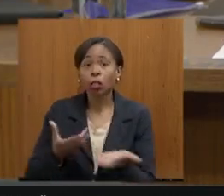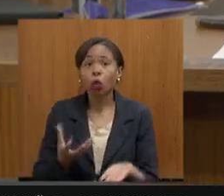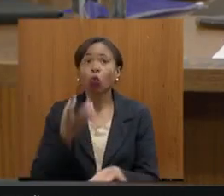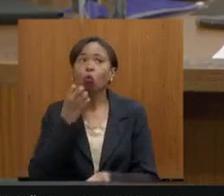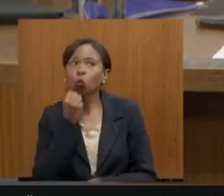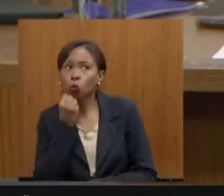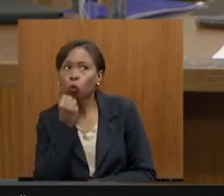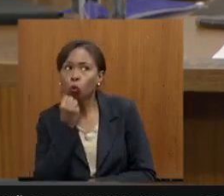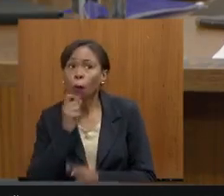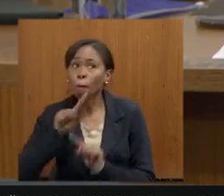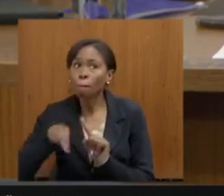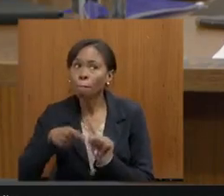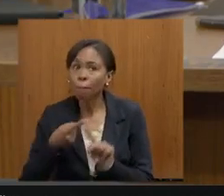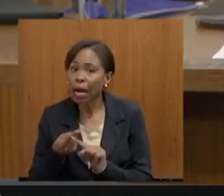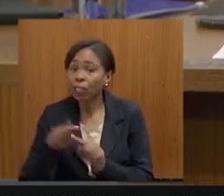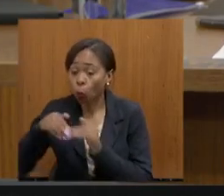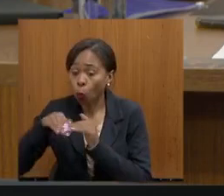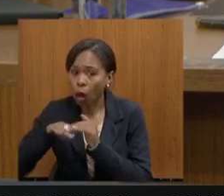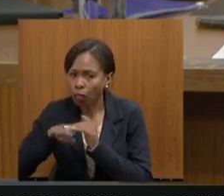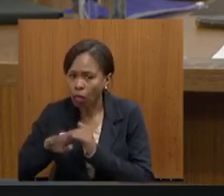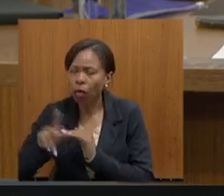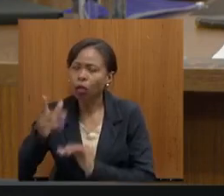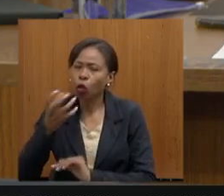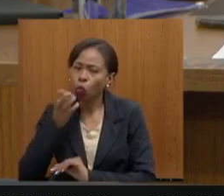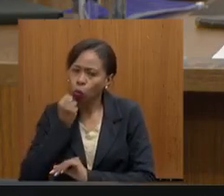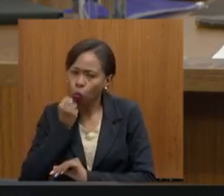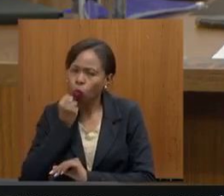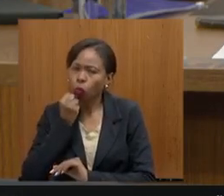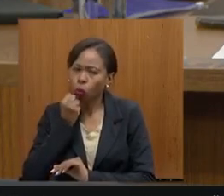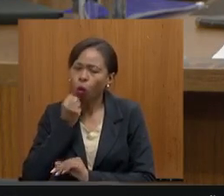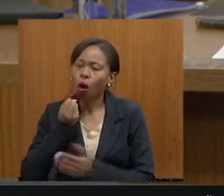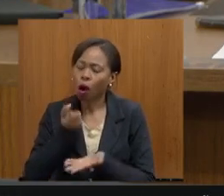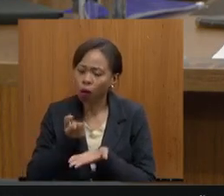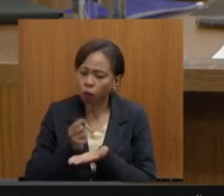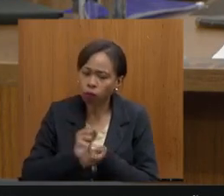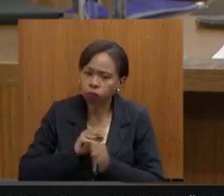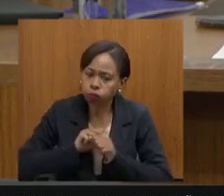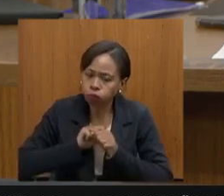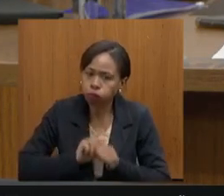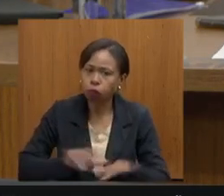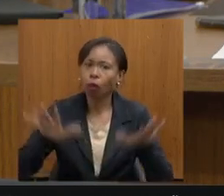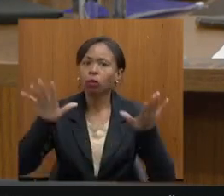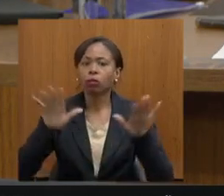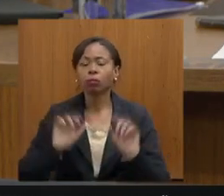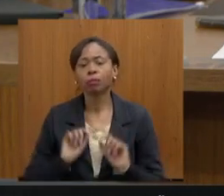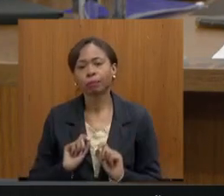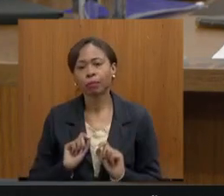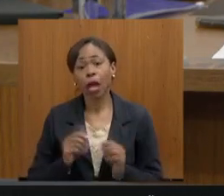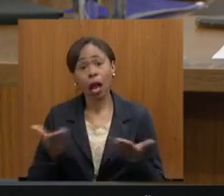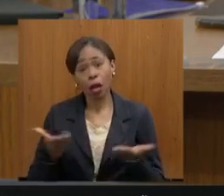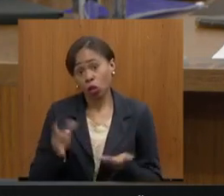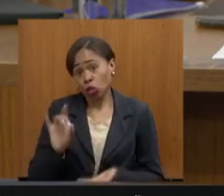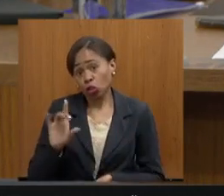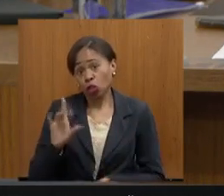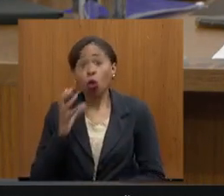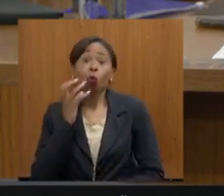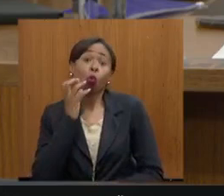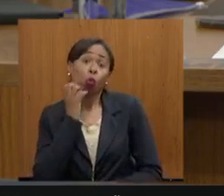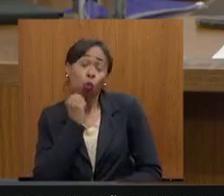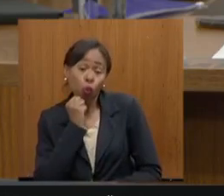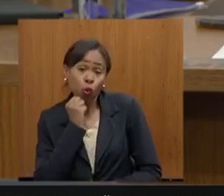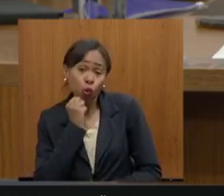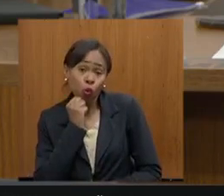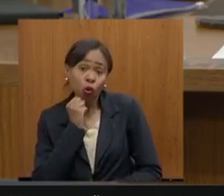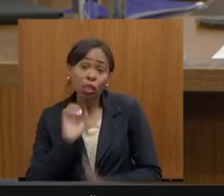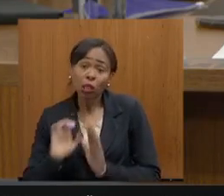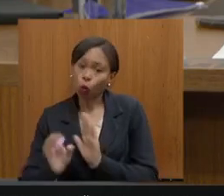lucro acumulado né hoje a gente é distribui apenas o lucro e estatutário né